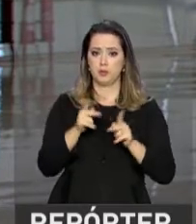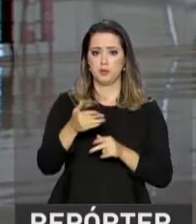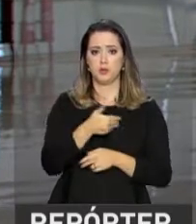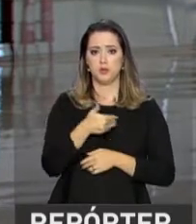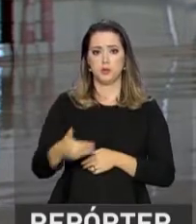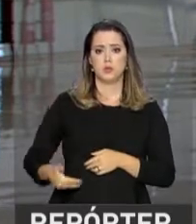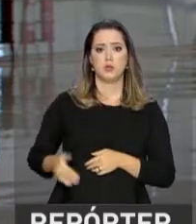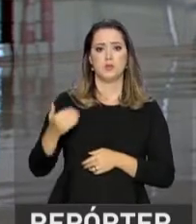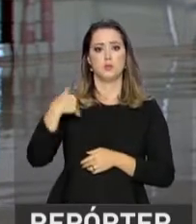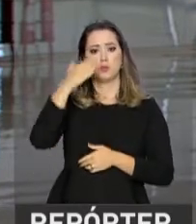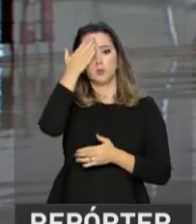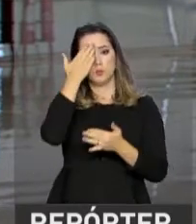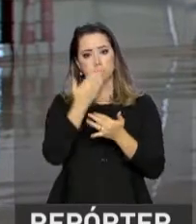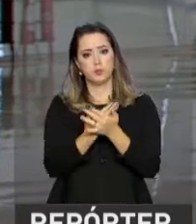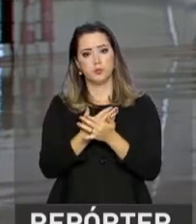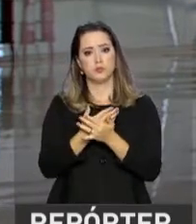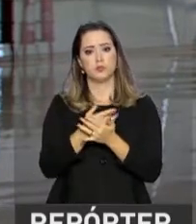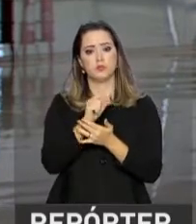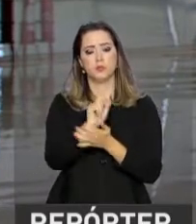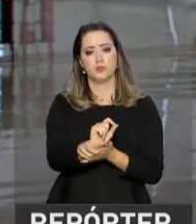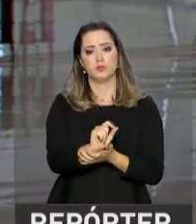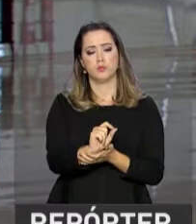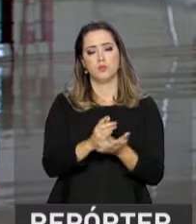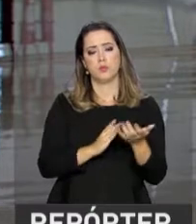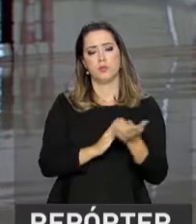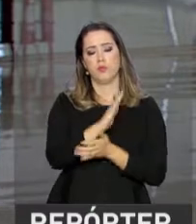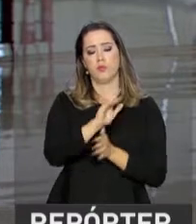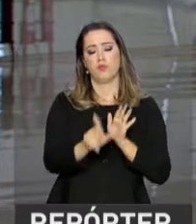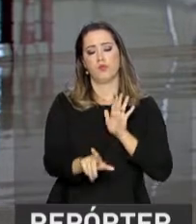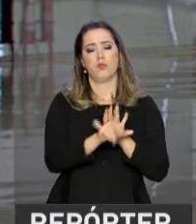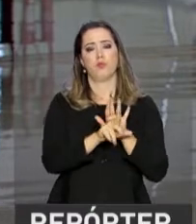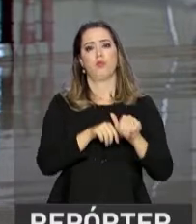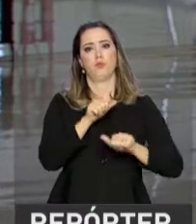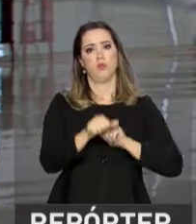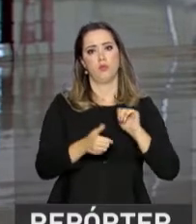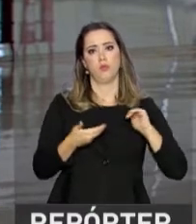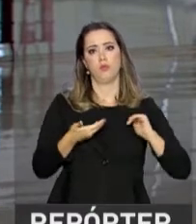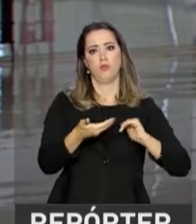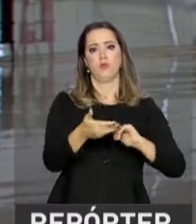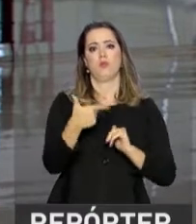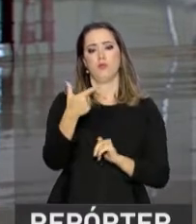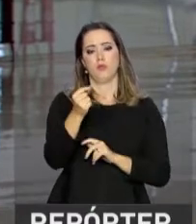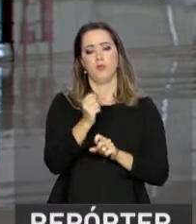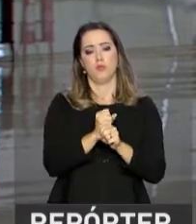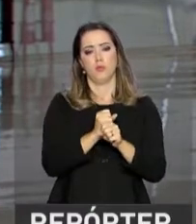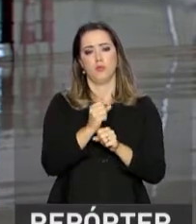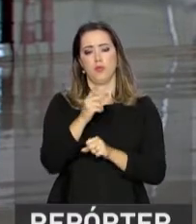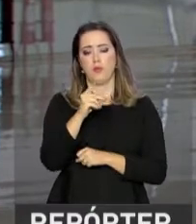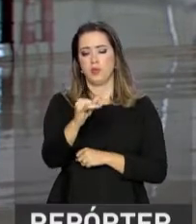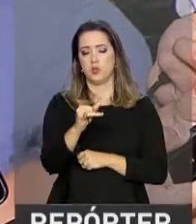governo ainda mais otimista em relação à aprovação da proposta na Câmara dos Deputados daqui a 20 dias.